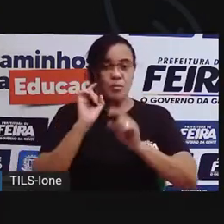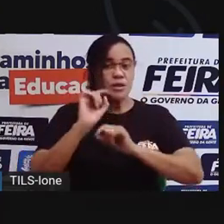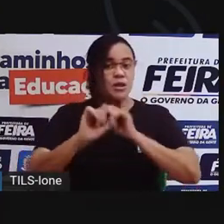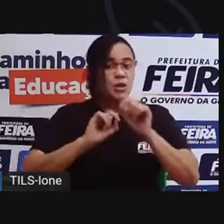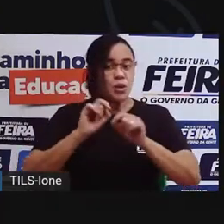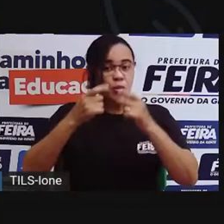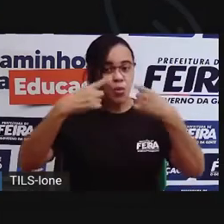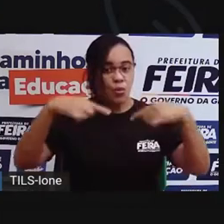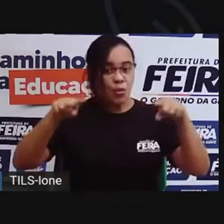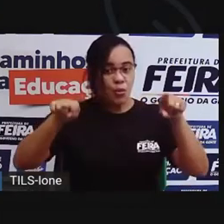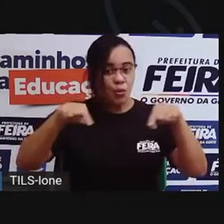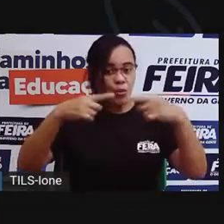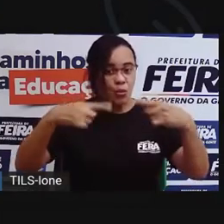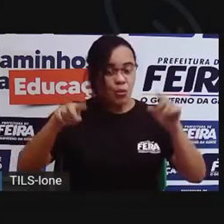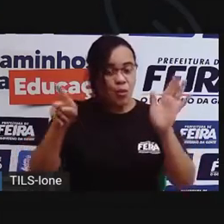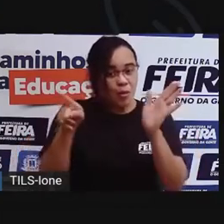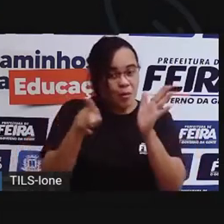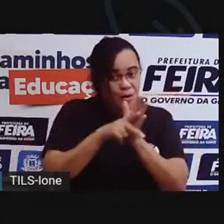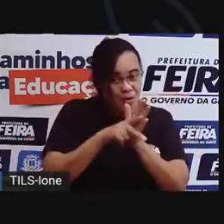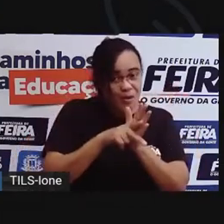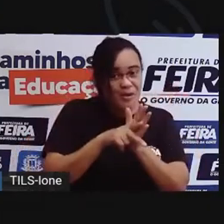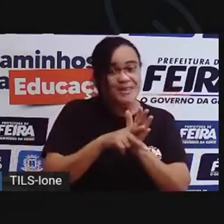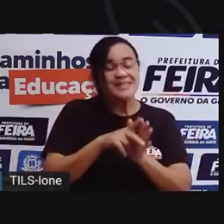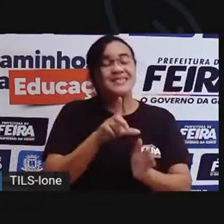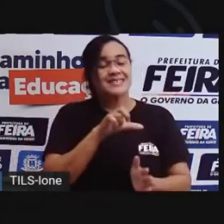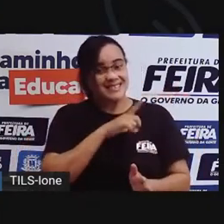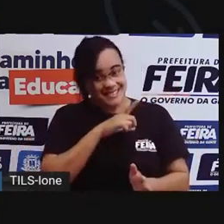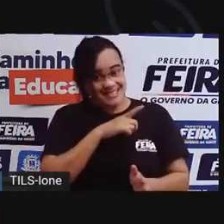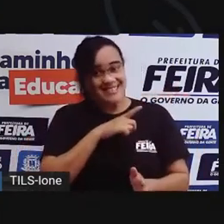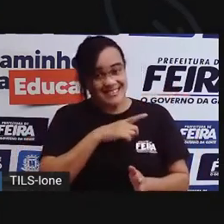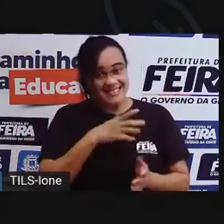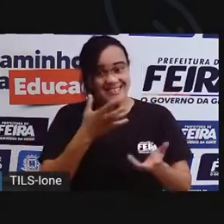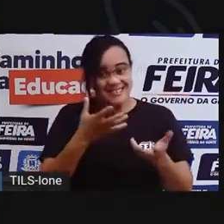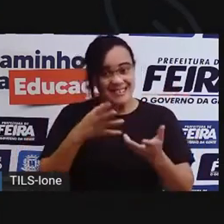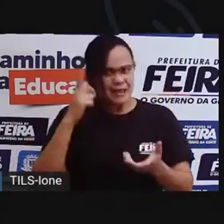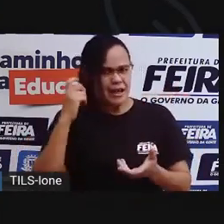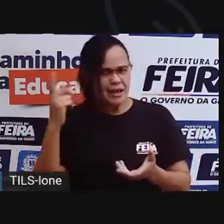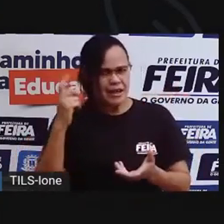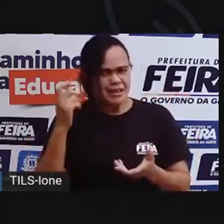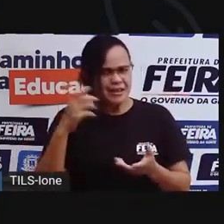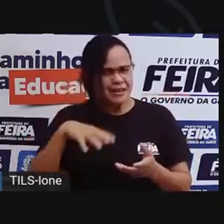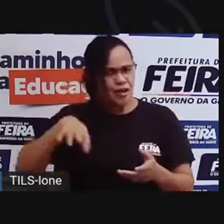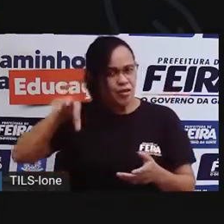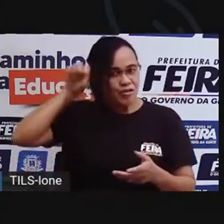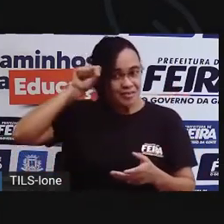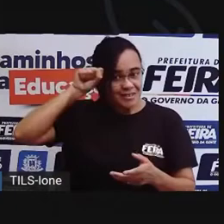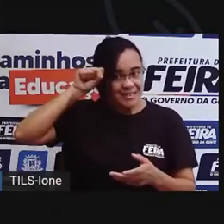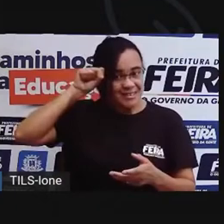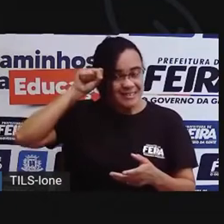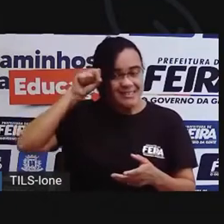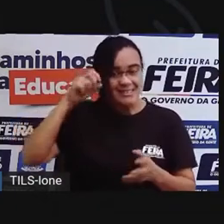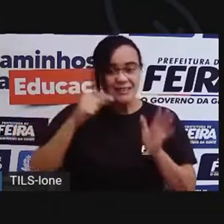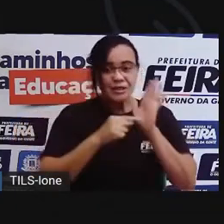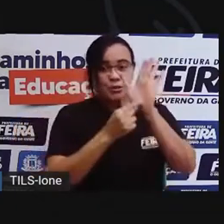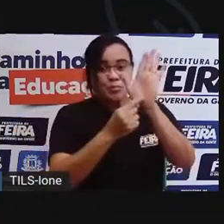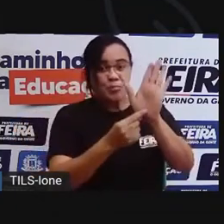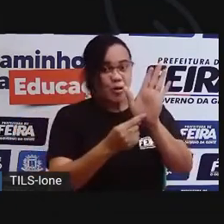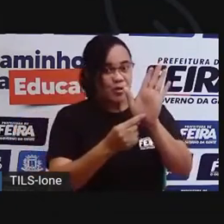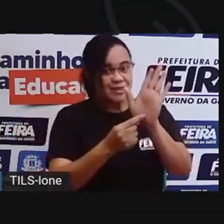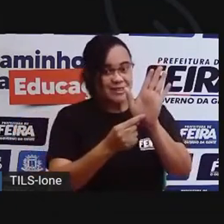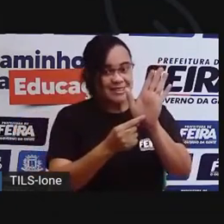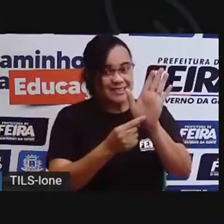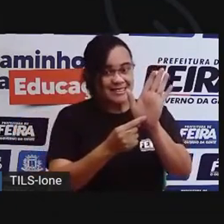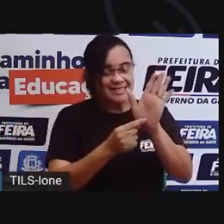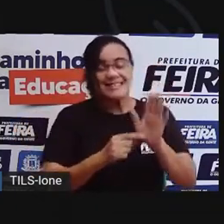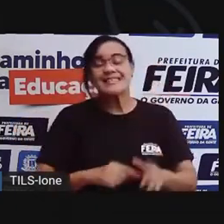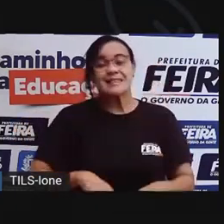notas musicais. meninada! Você quer ouvir? Ah, eu quero, mas antes, mostre pra gente quais são as notas musicais. Vamos lá. Ah, já tive uma ideia. Que tal